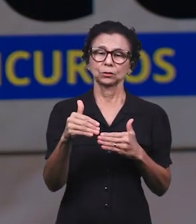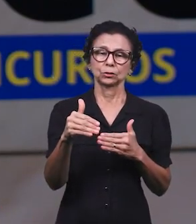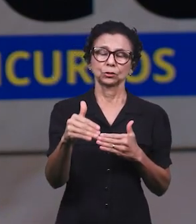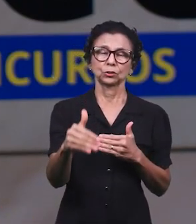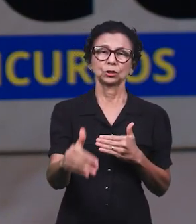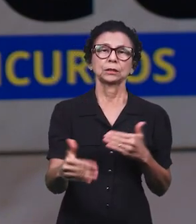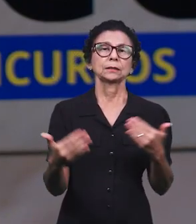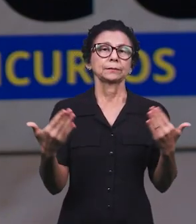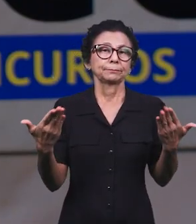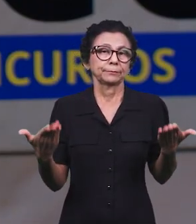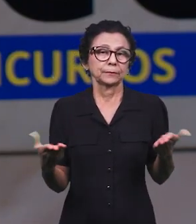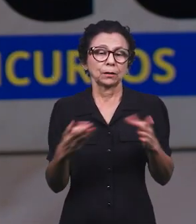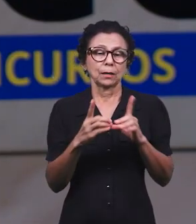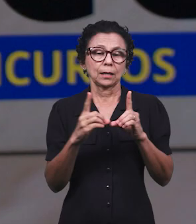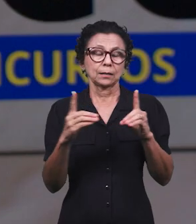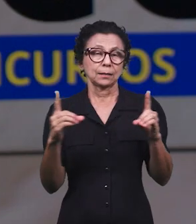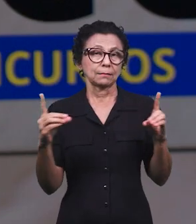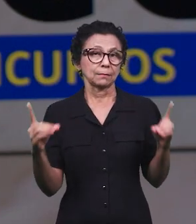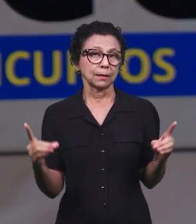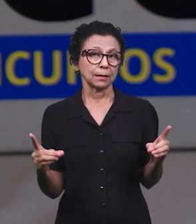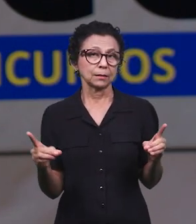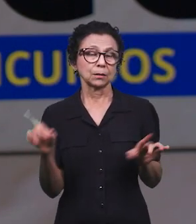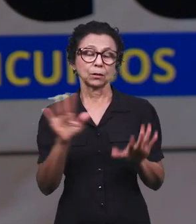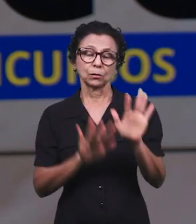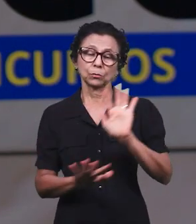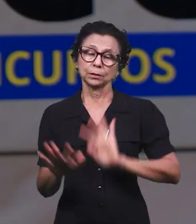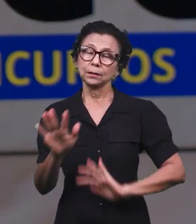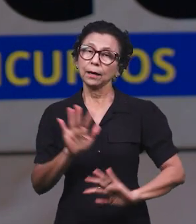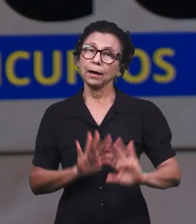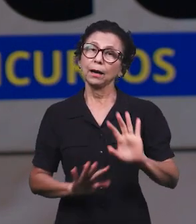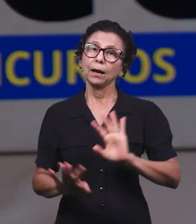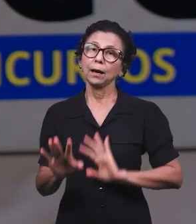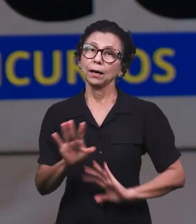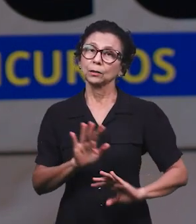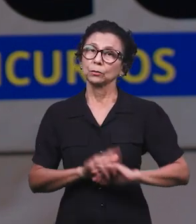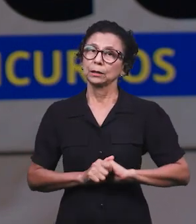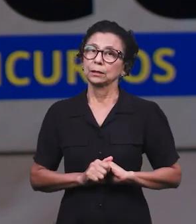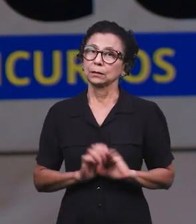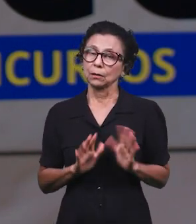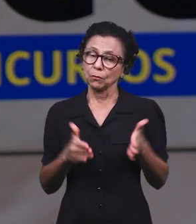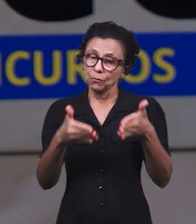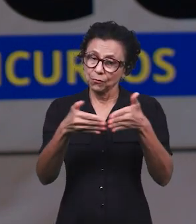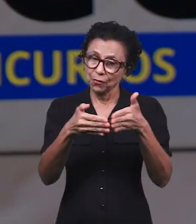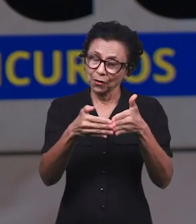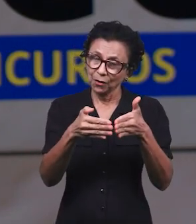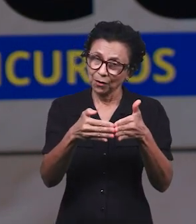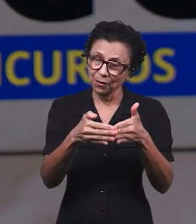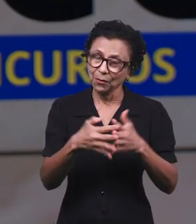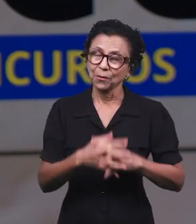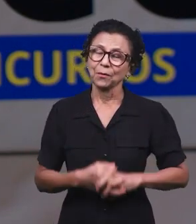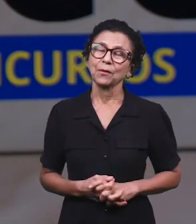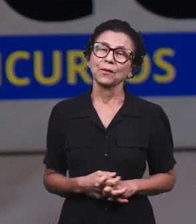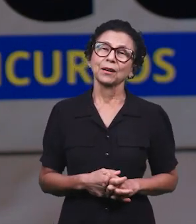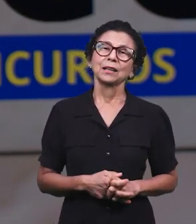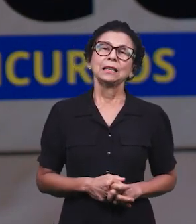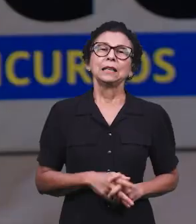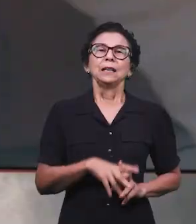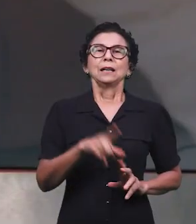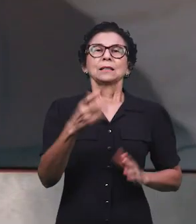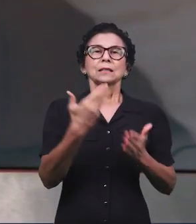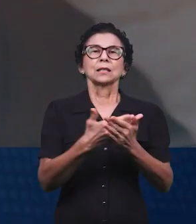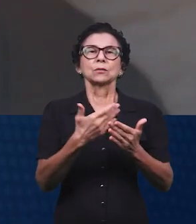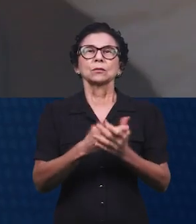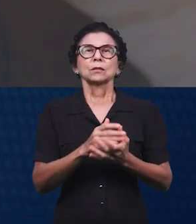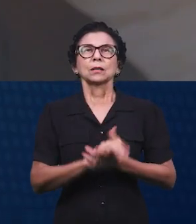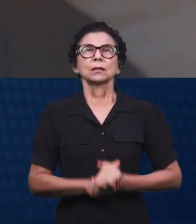estuda à distância tem que ter um cuidado com as distrações que tem em casa. Queira ou não, você vai estar estudando, aí de repente